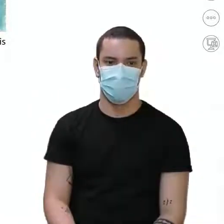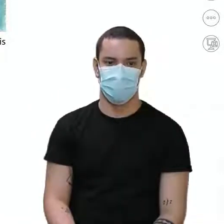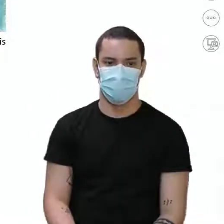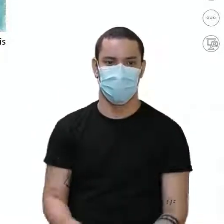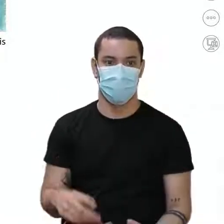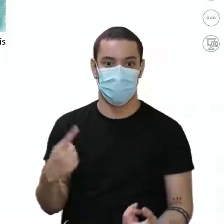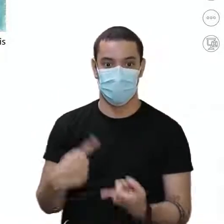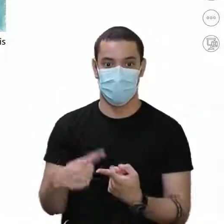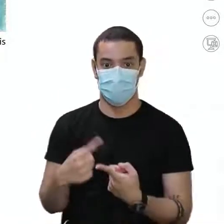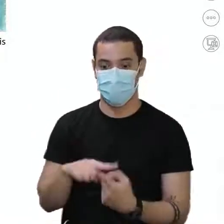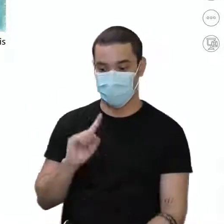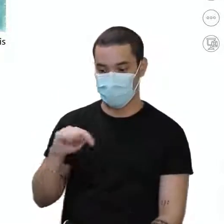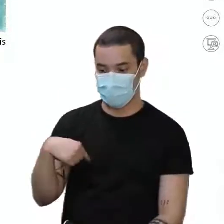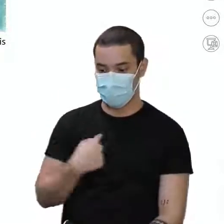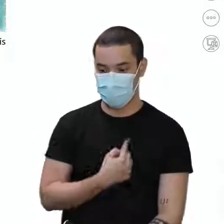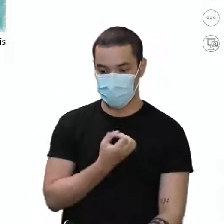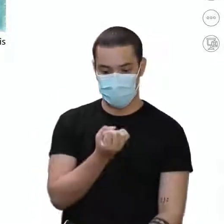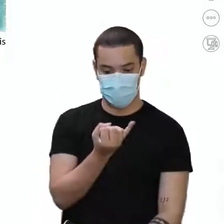Nós contaremos